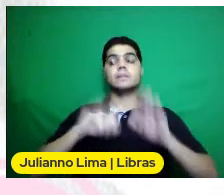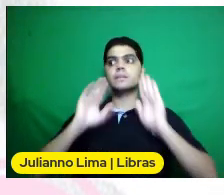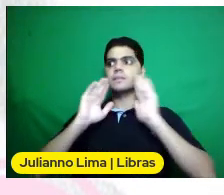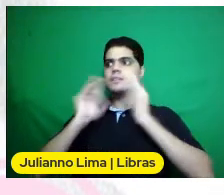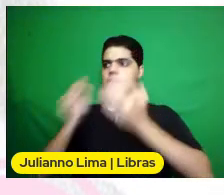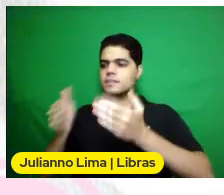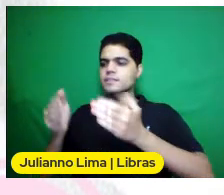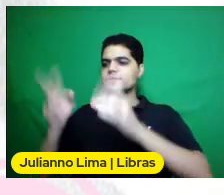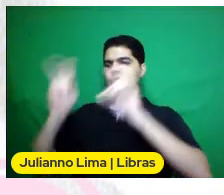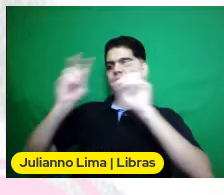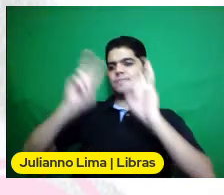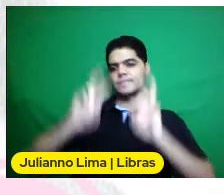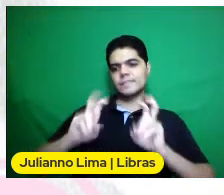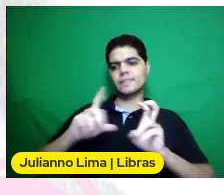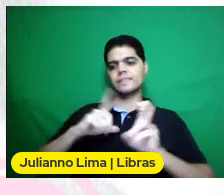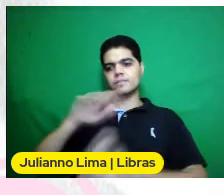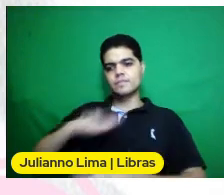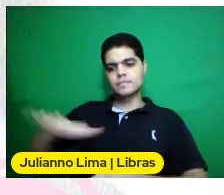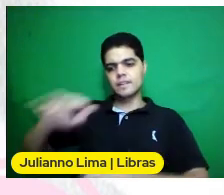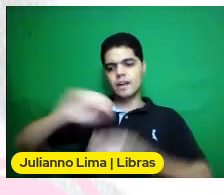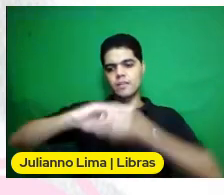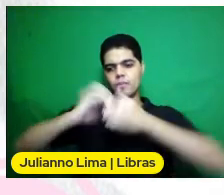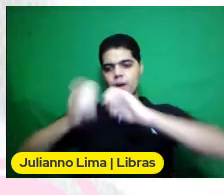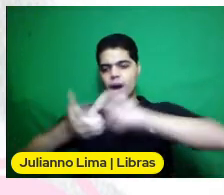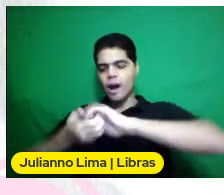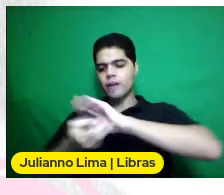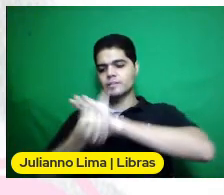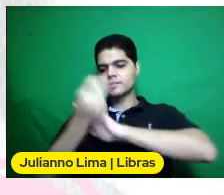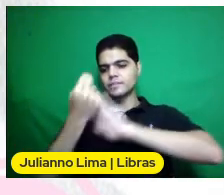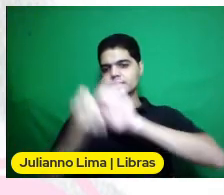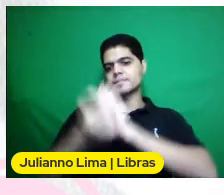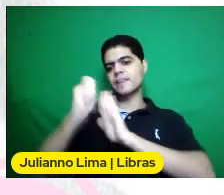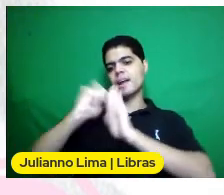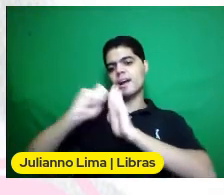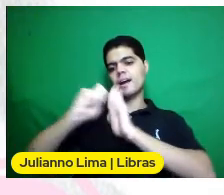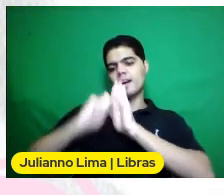questões em sua arte, em seus traços,